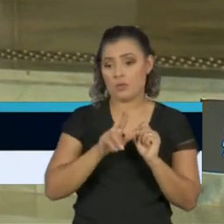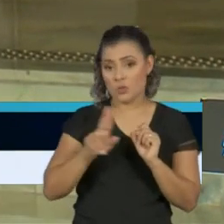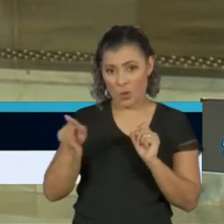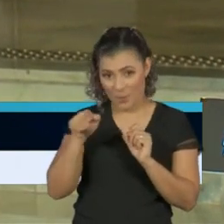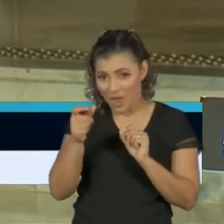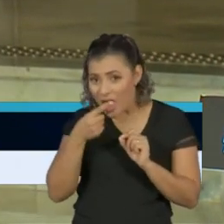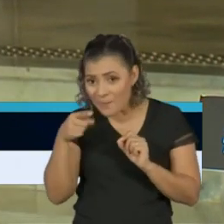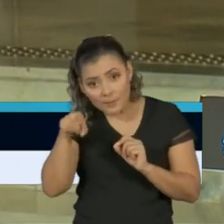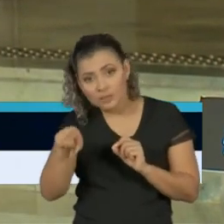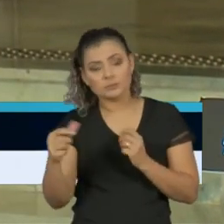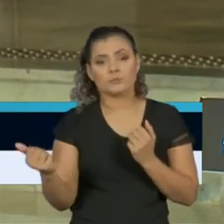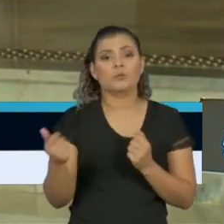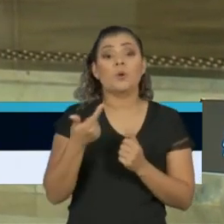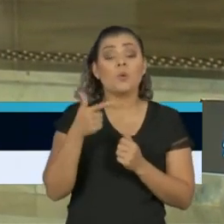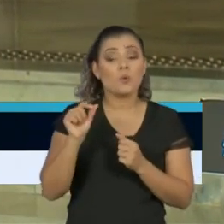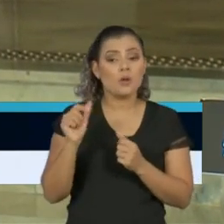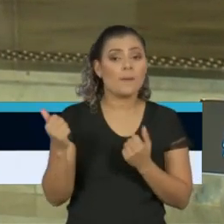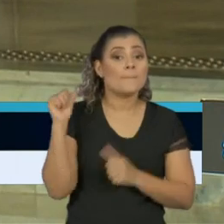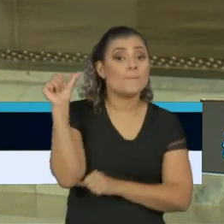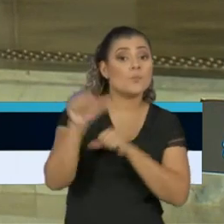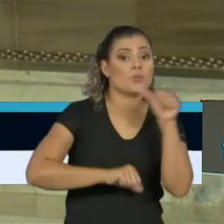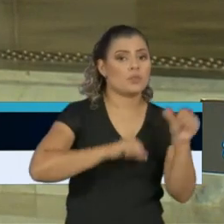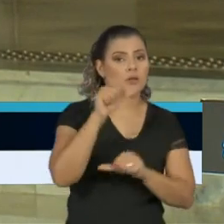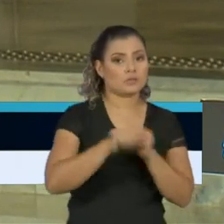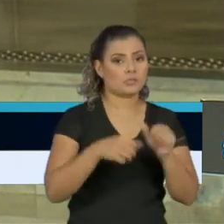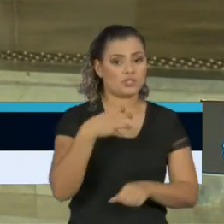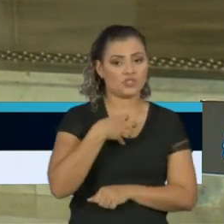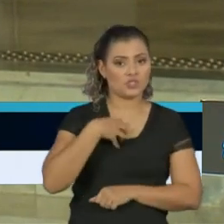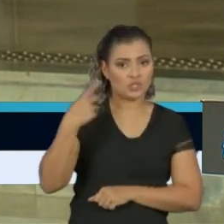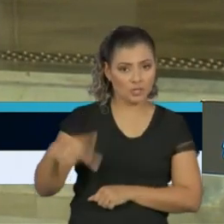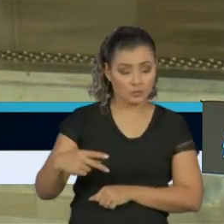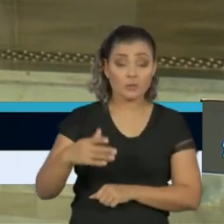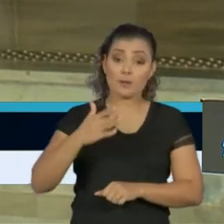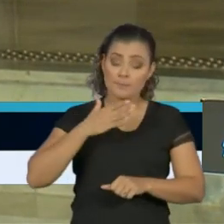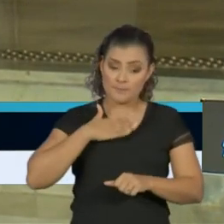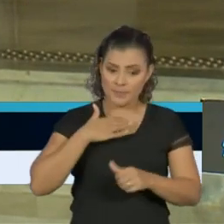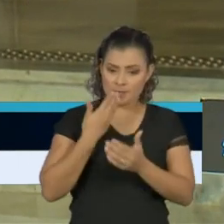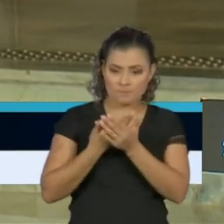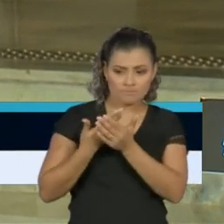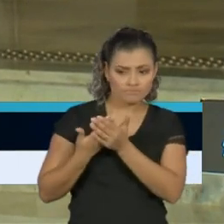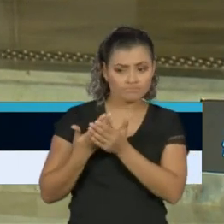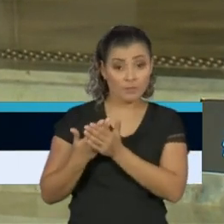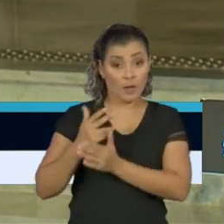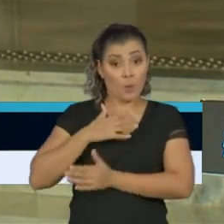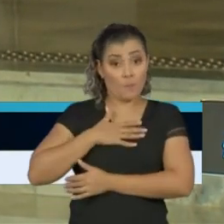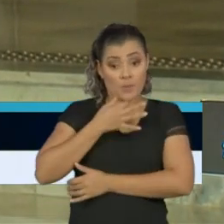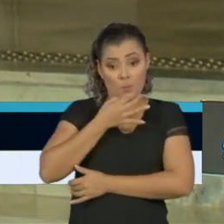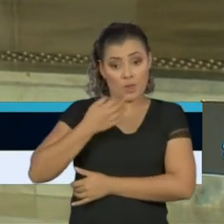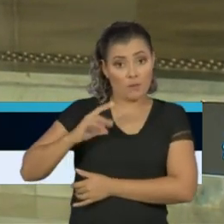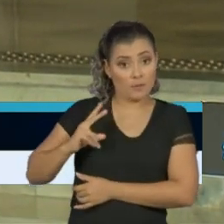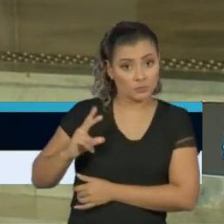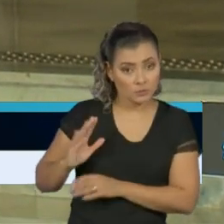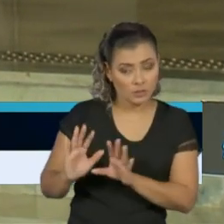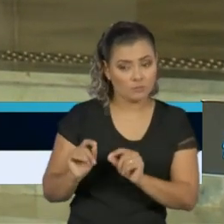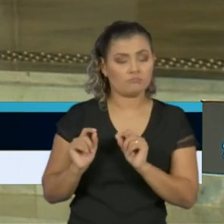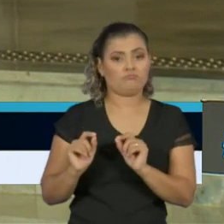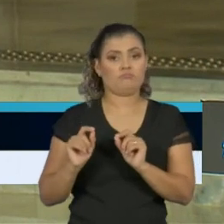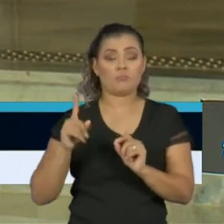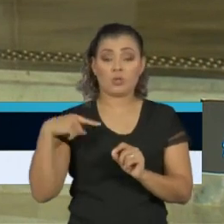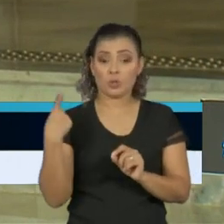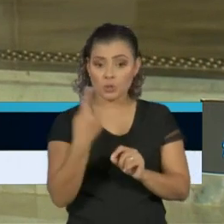hidroxicloroquina. Então, esta alteração, com a minha posição pessoal, foi de que